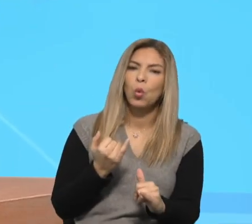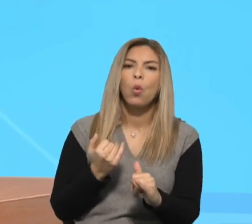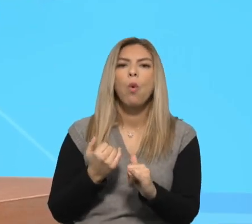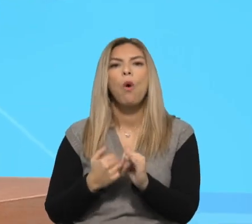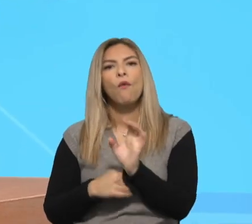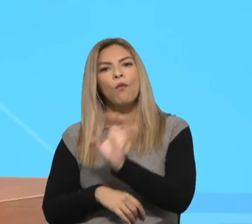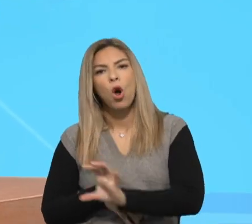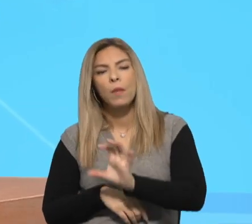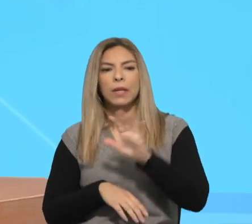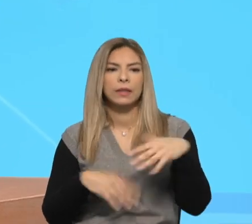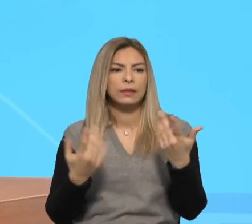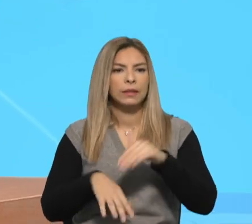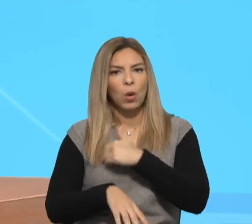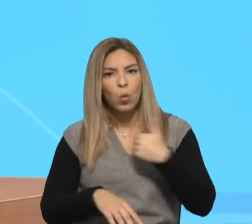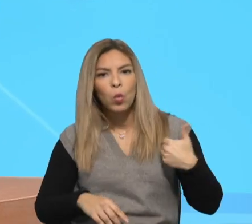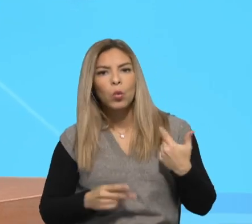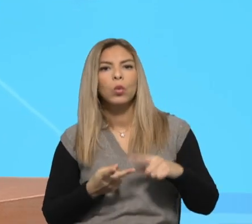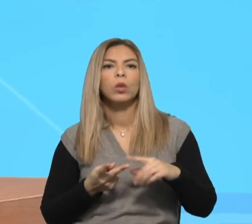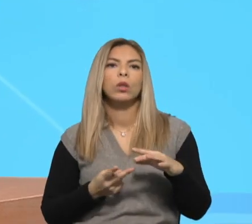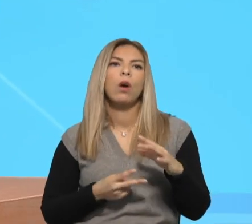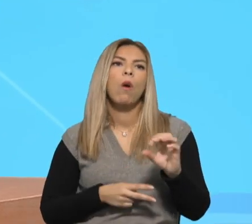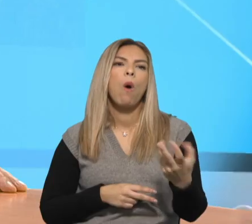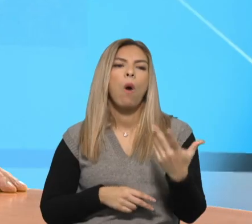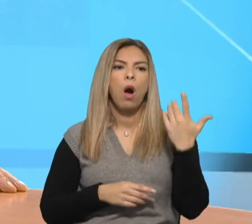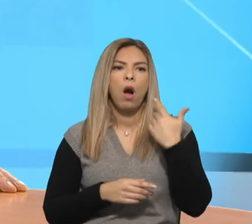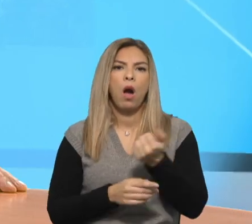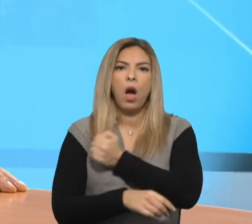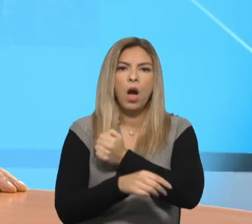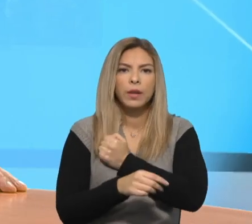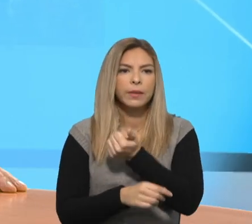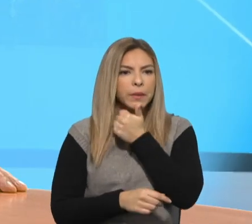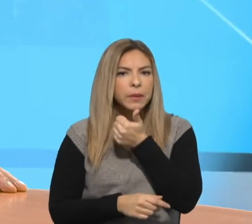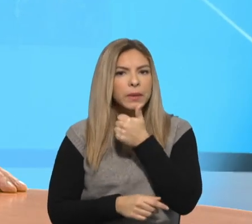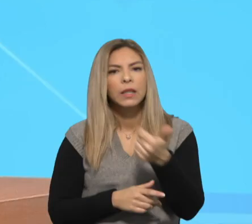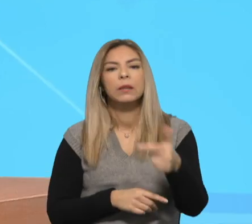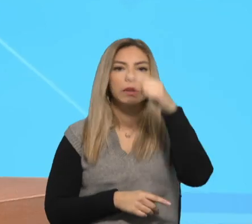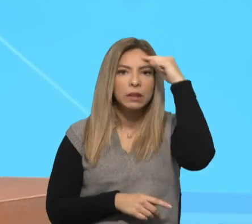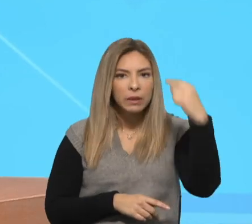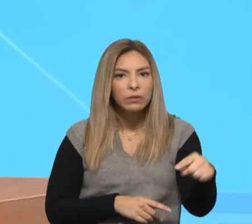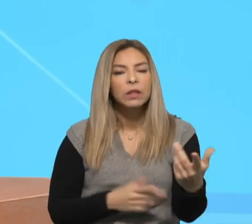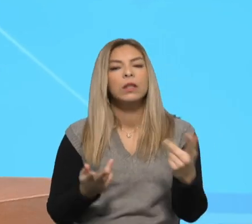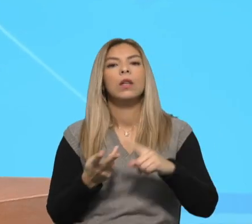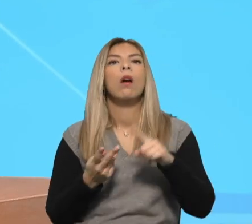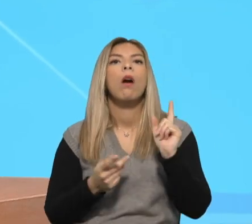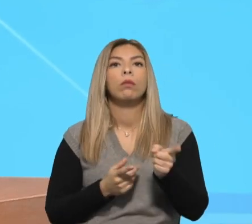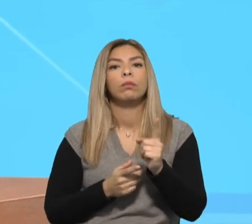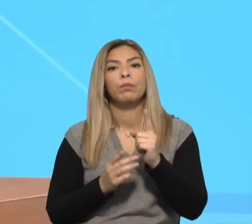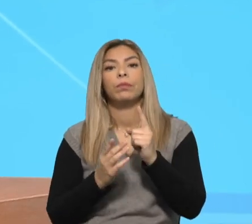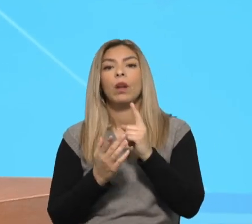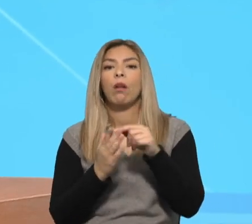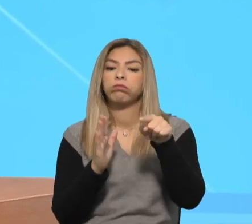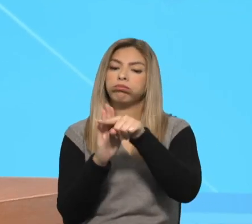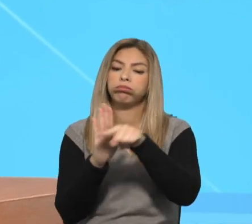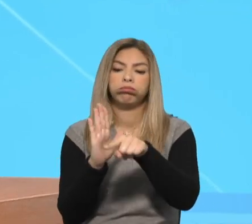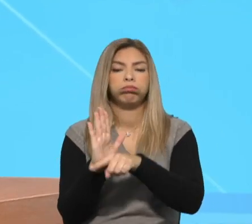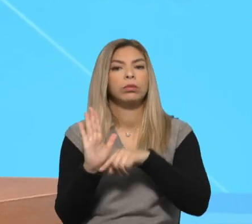relação da saúde, se a capacidade de habitação. Portanto, é um mapeamento que é confidencial e